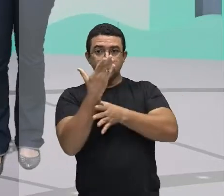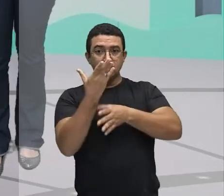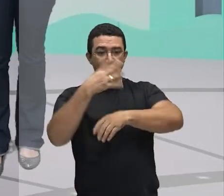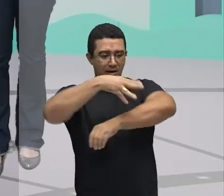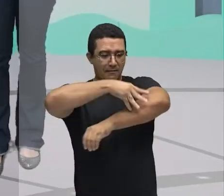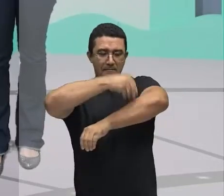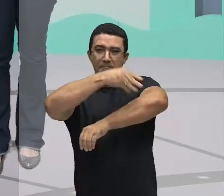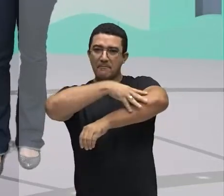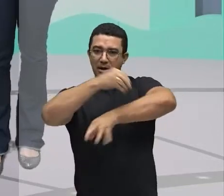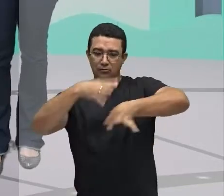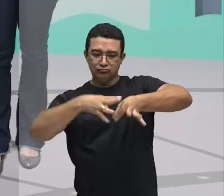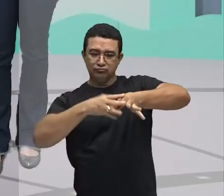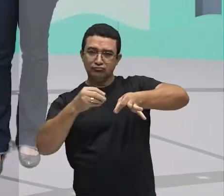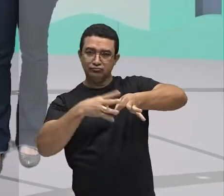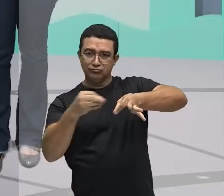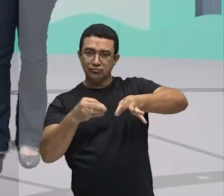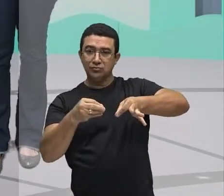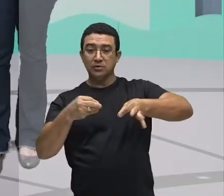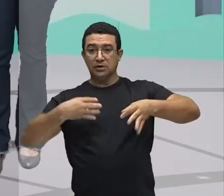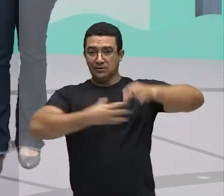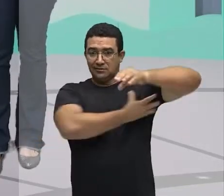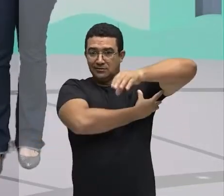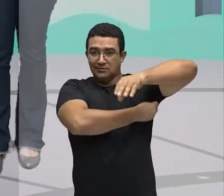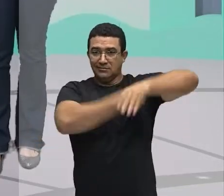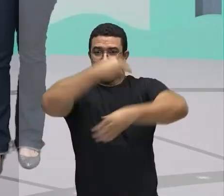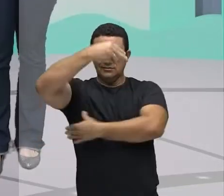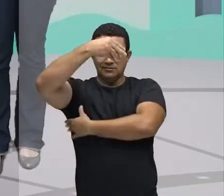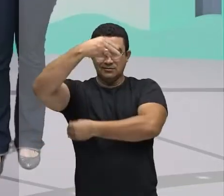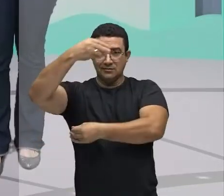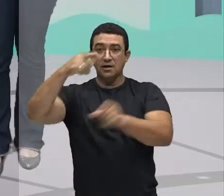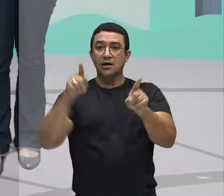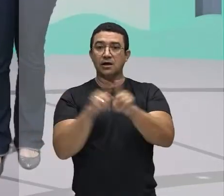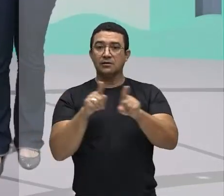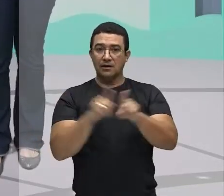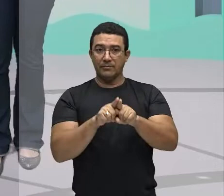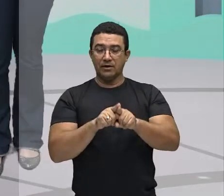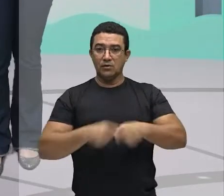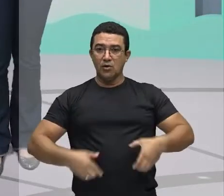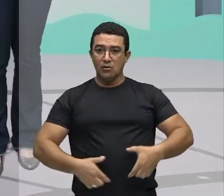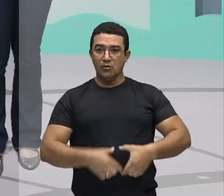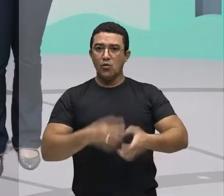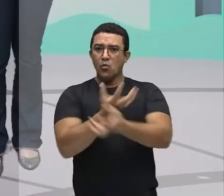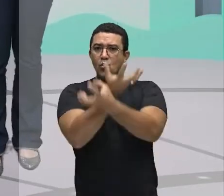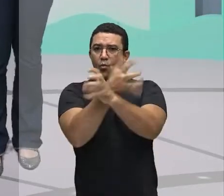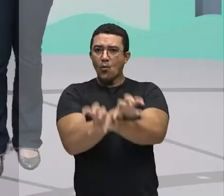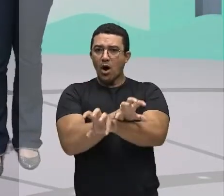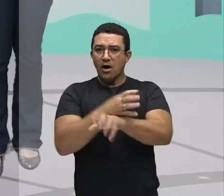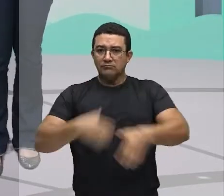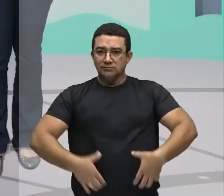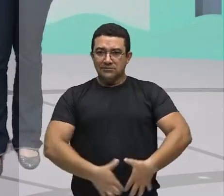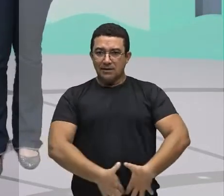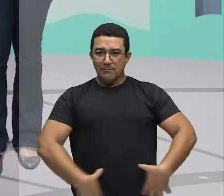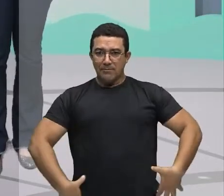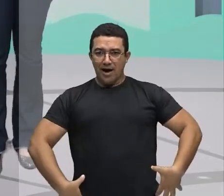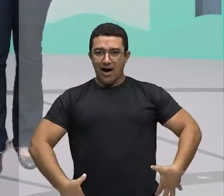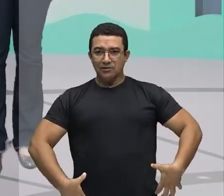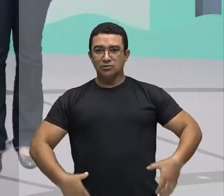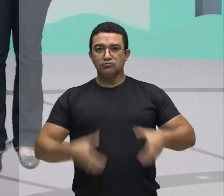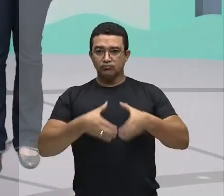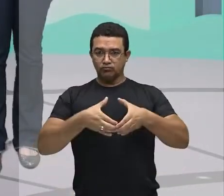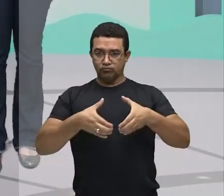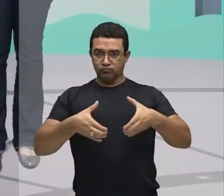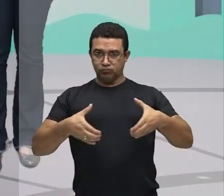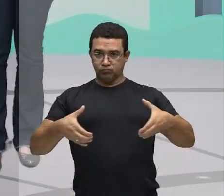corpo da menina. Tem também o alargamento dos ossos da bacia, né? A menina ela começa a ficar com o quadril